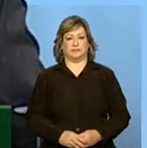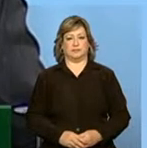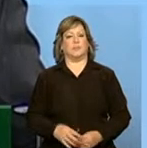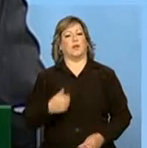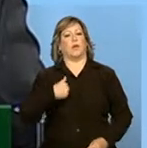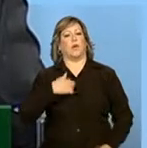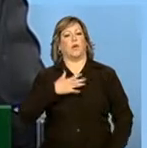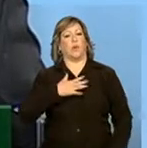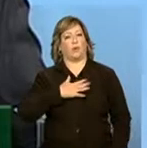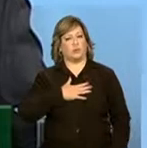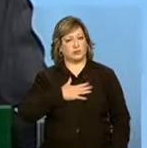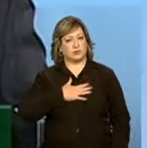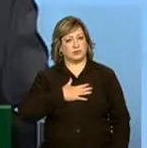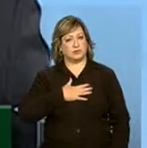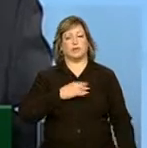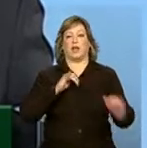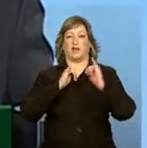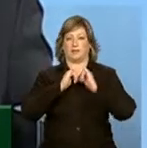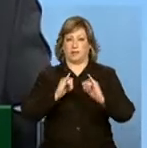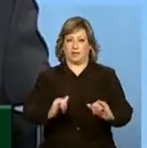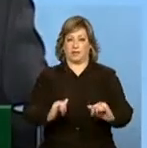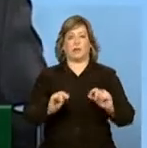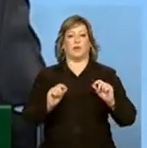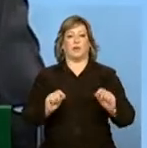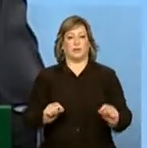Eu gostaria de dizer que